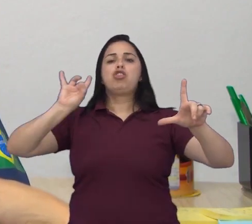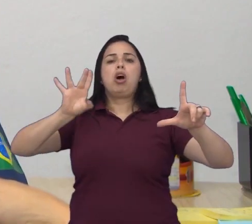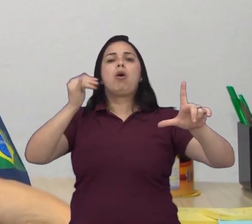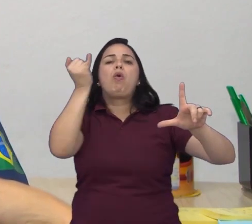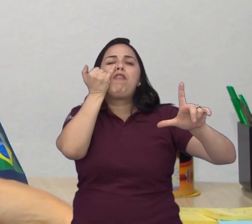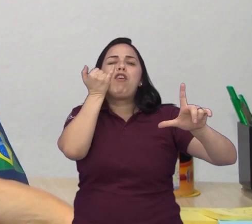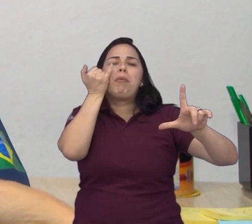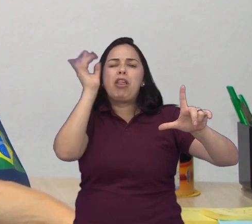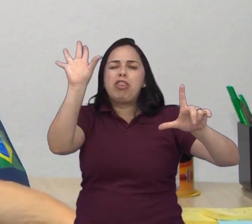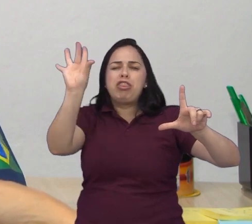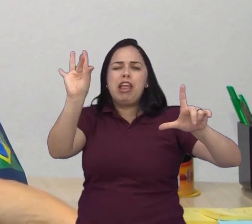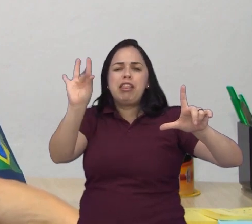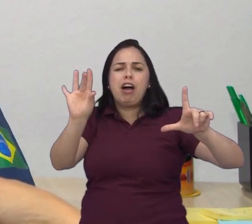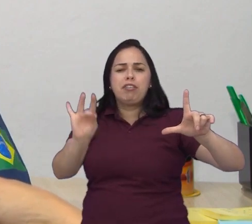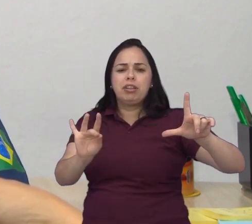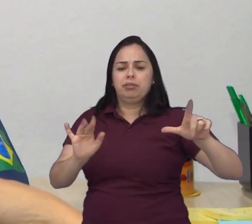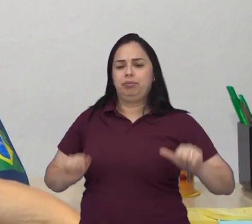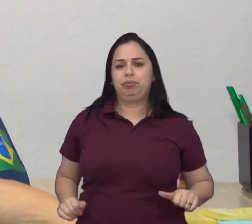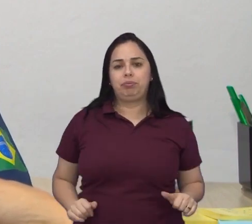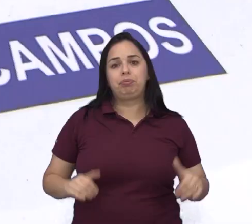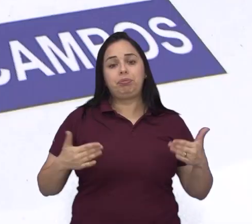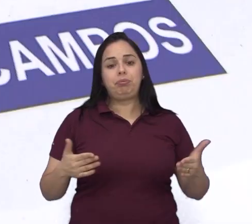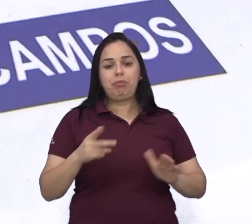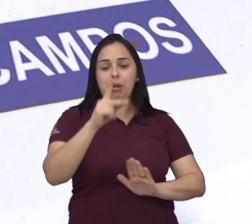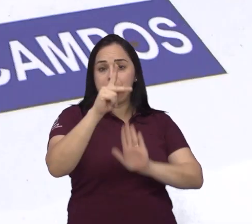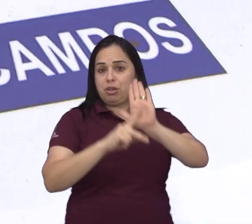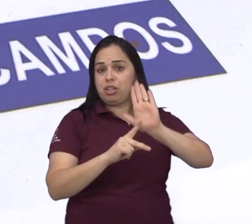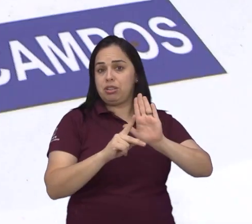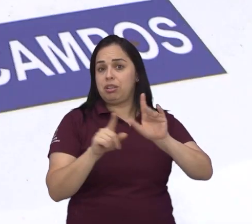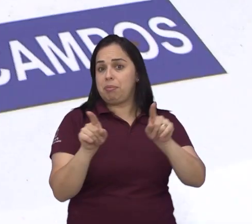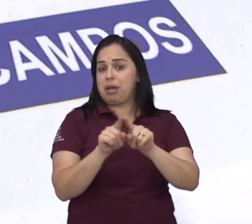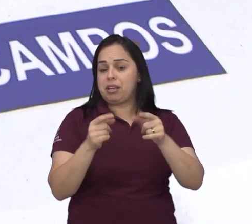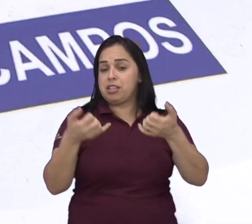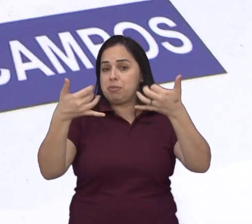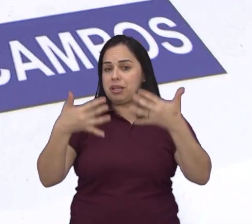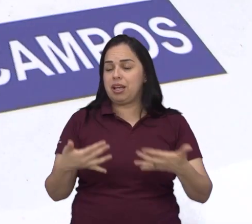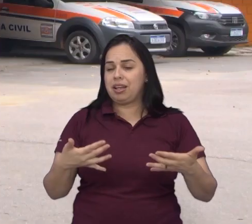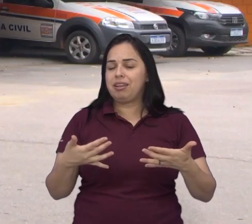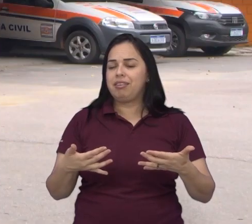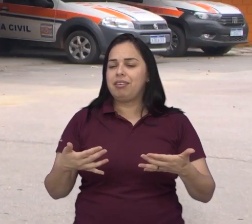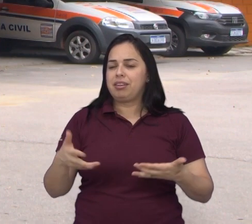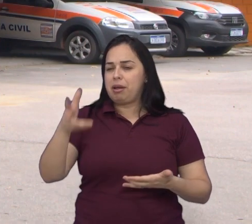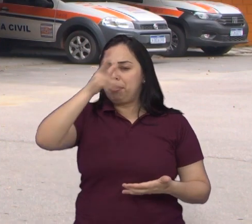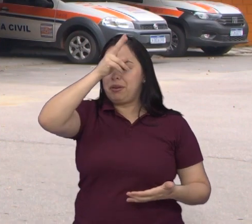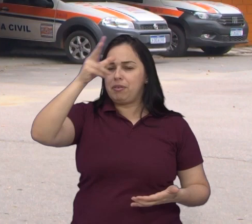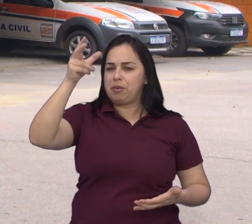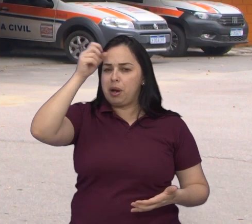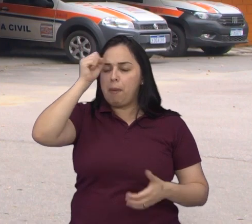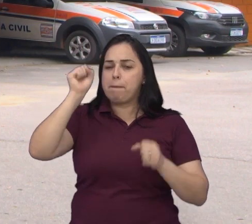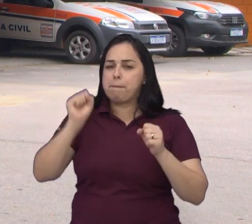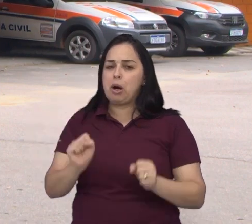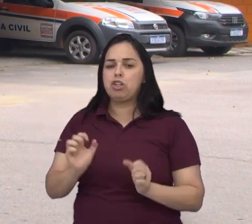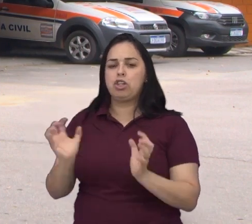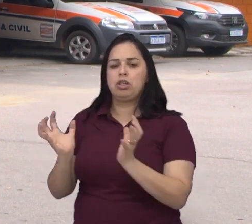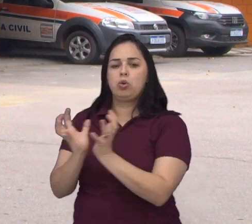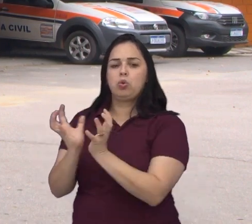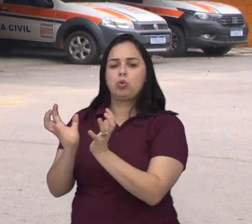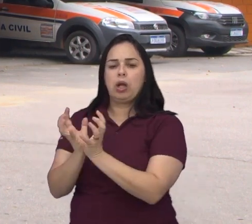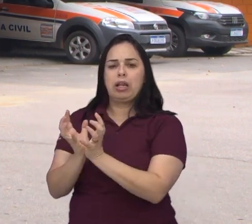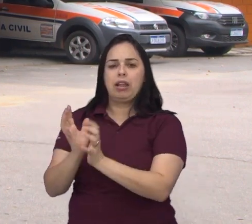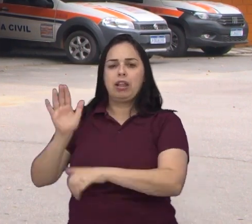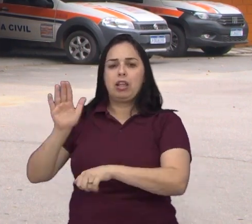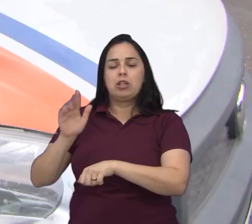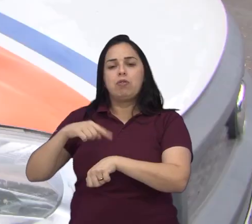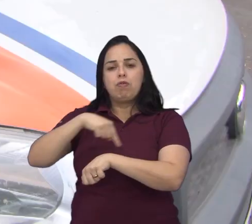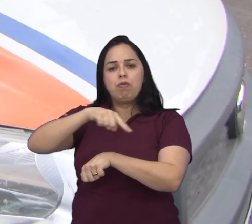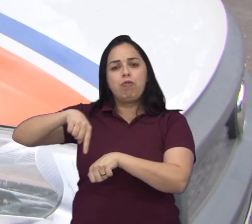um painel só com todas as informações. O programa também autoriza o município a disponibilizar equipes em sistema